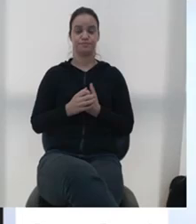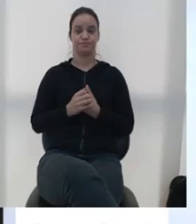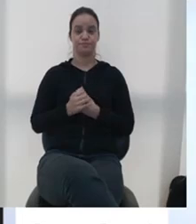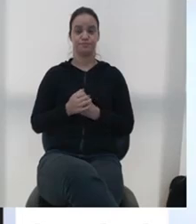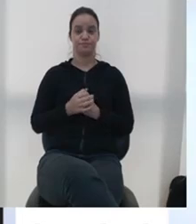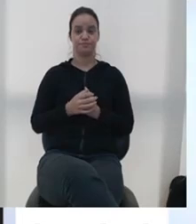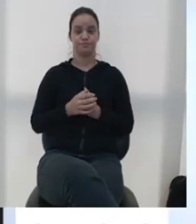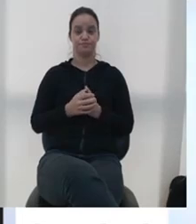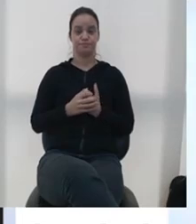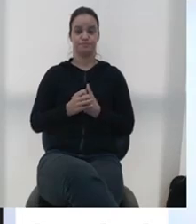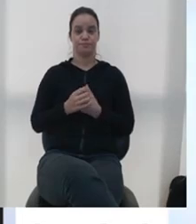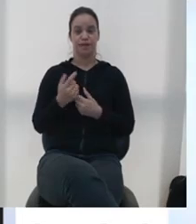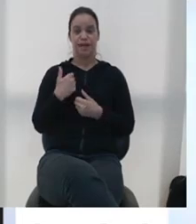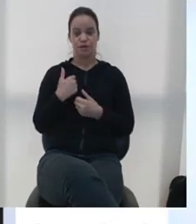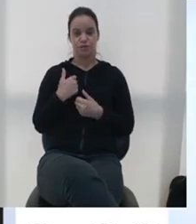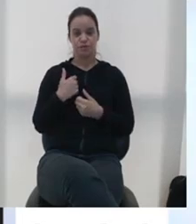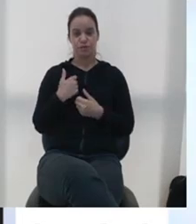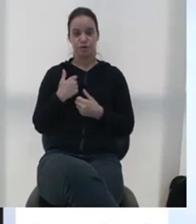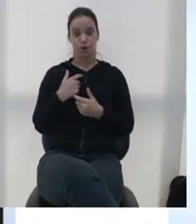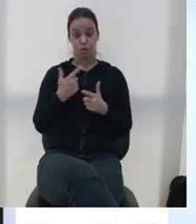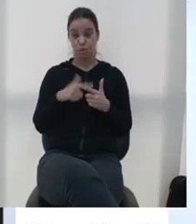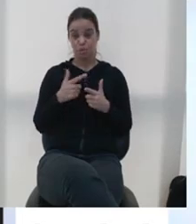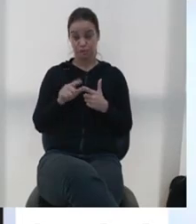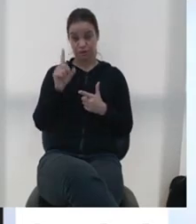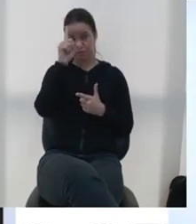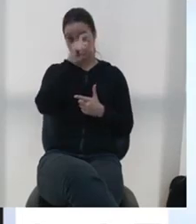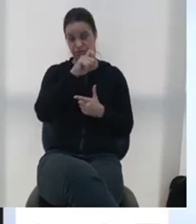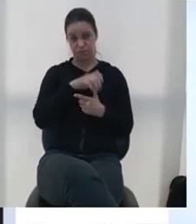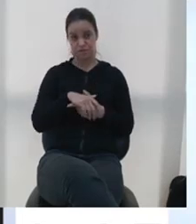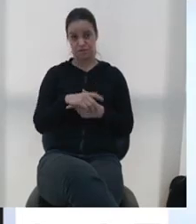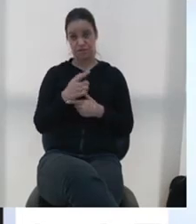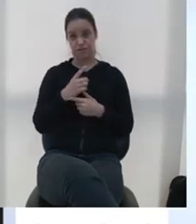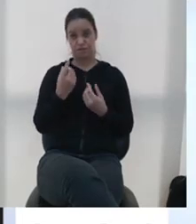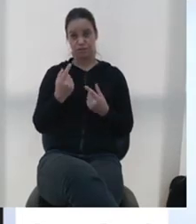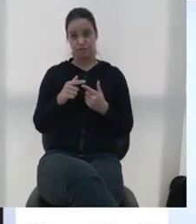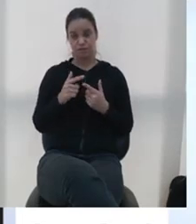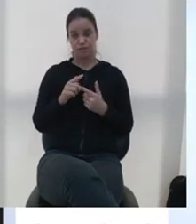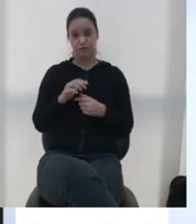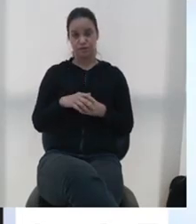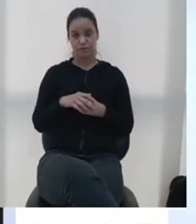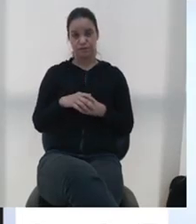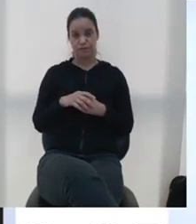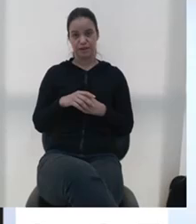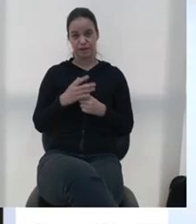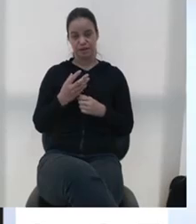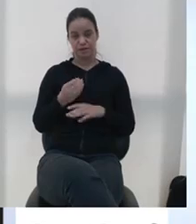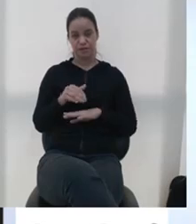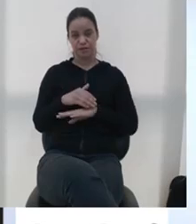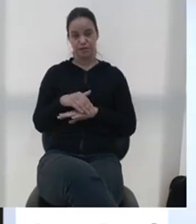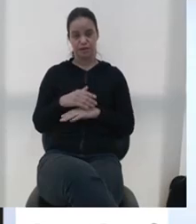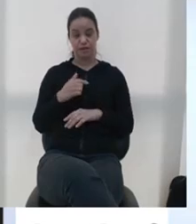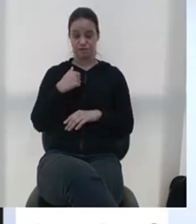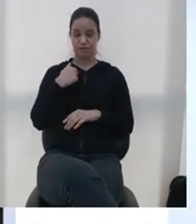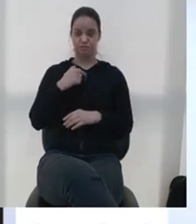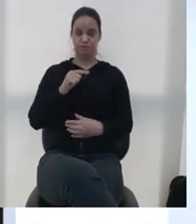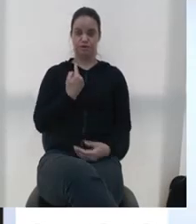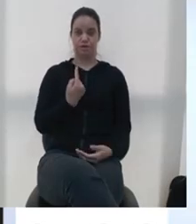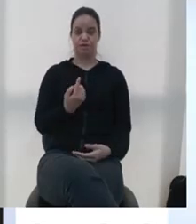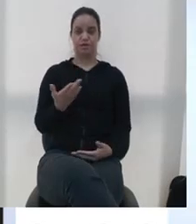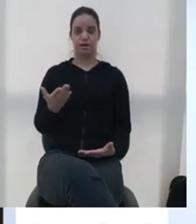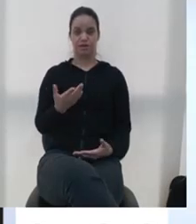eu estou em situação de rua, não tem um porquê de uma pessoa em situação de rua vir aqui, nesse espaço,